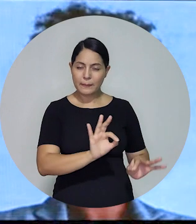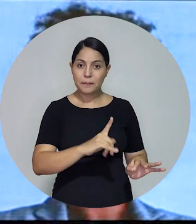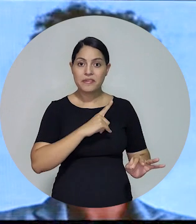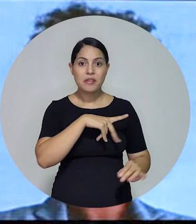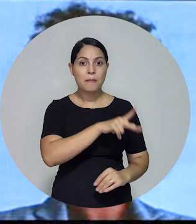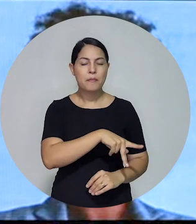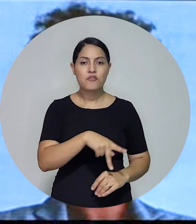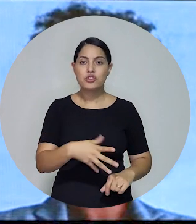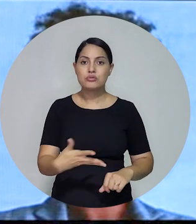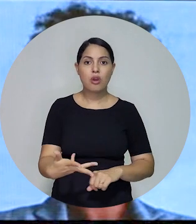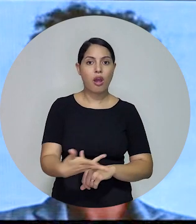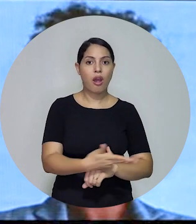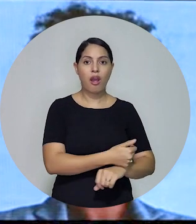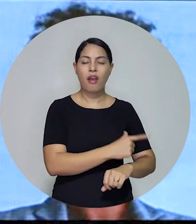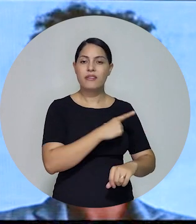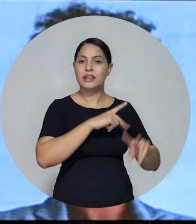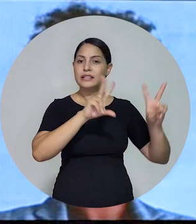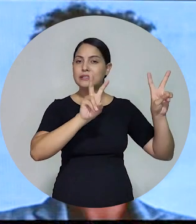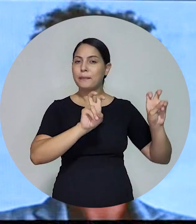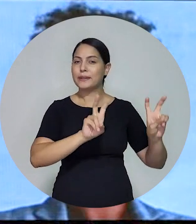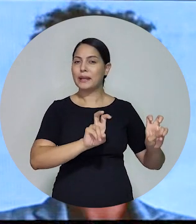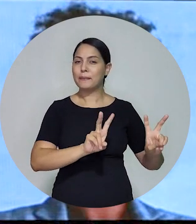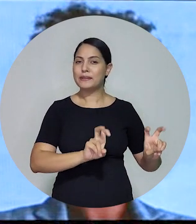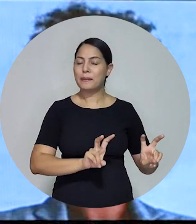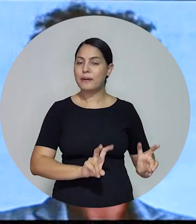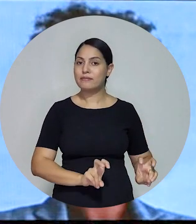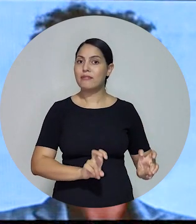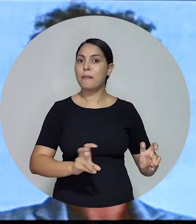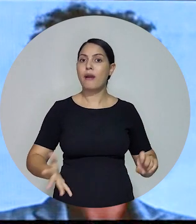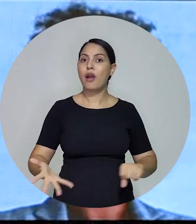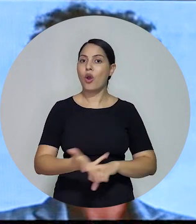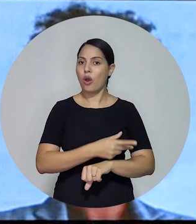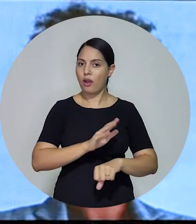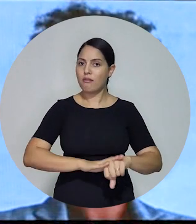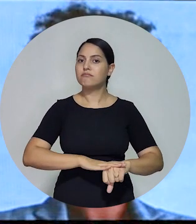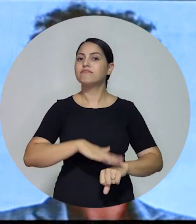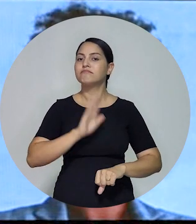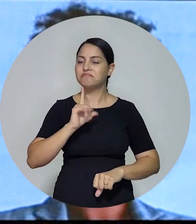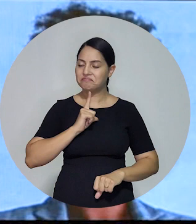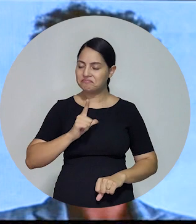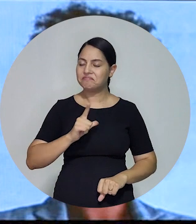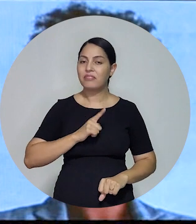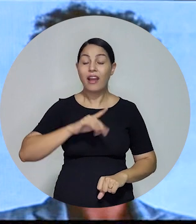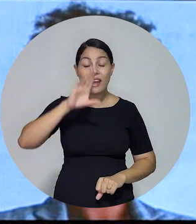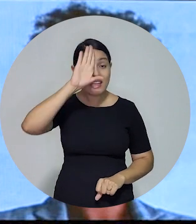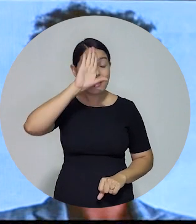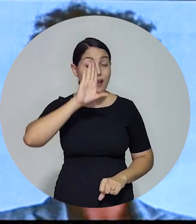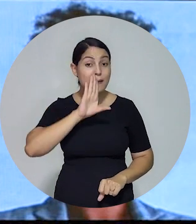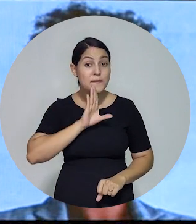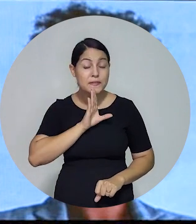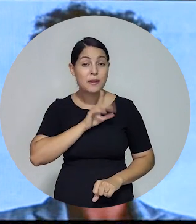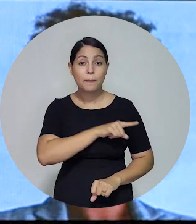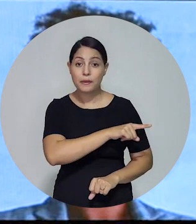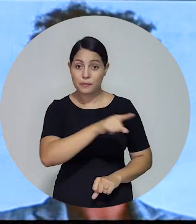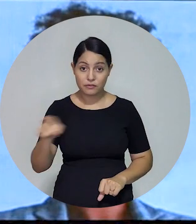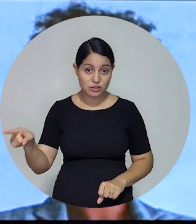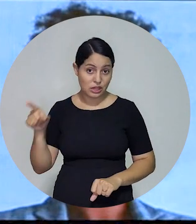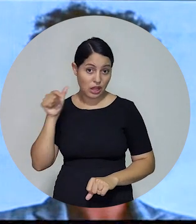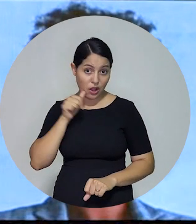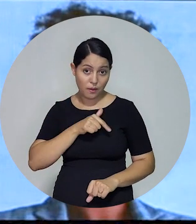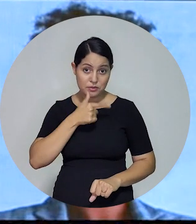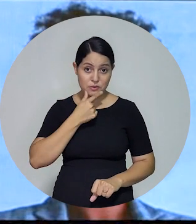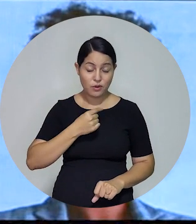curso com excelentes professoras, com uma temática assim, super robusta, super de qualidade. Nós estamos